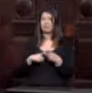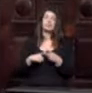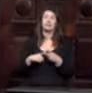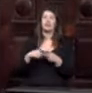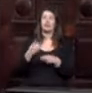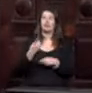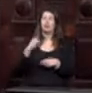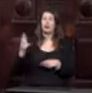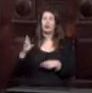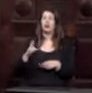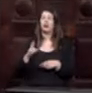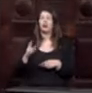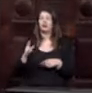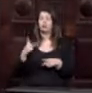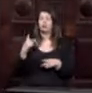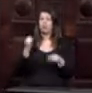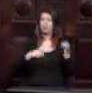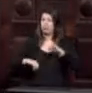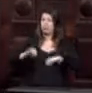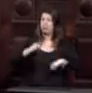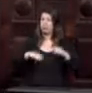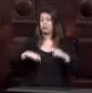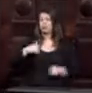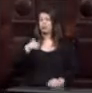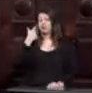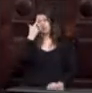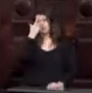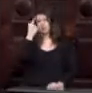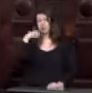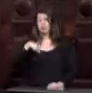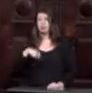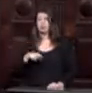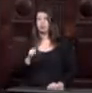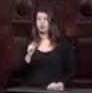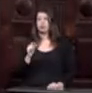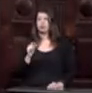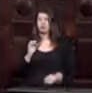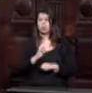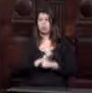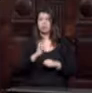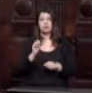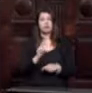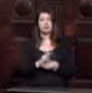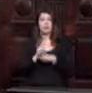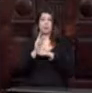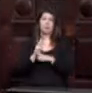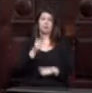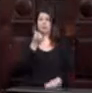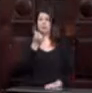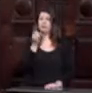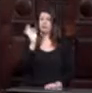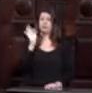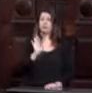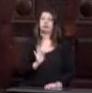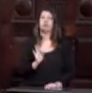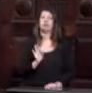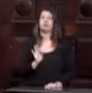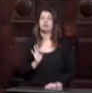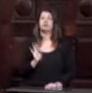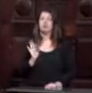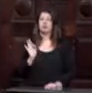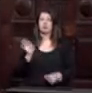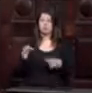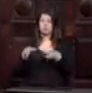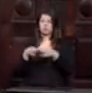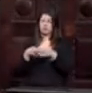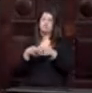eu lembro aqui aos senhores deputados que esse Estado representa 6% da concentração